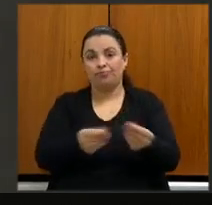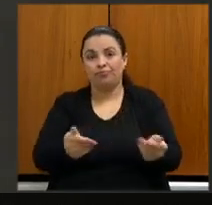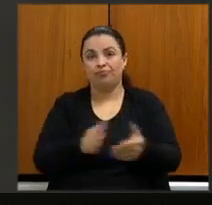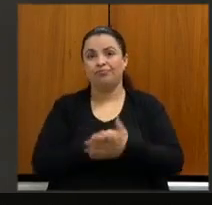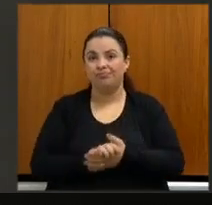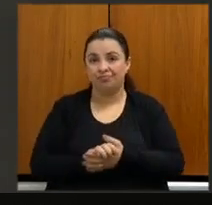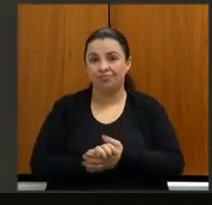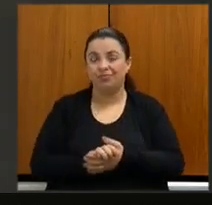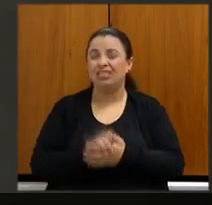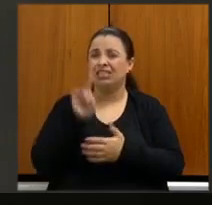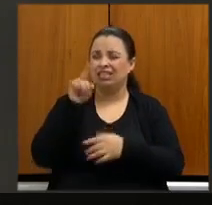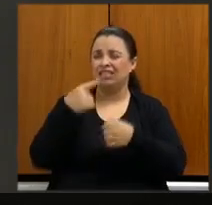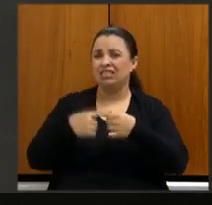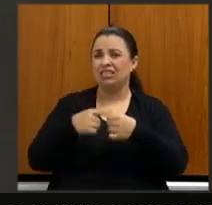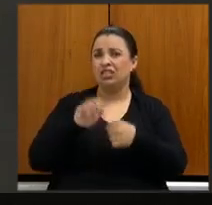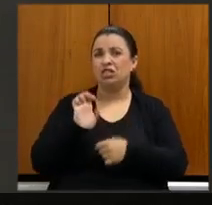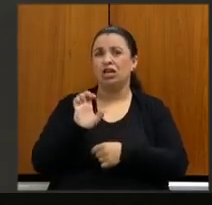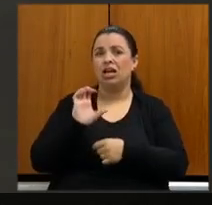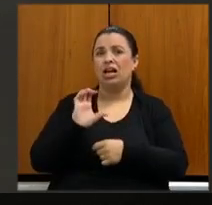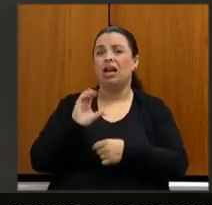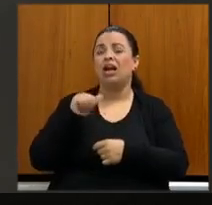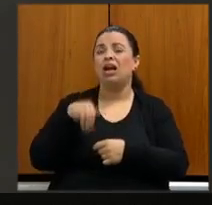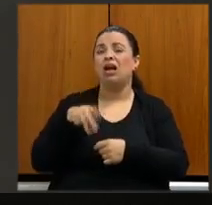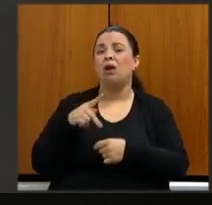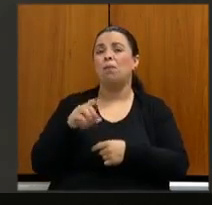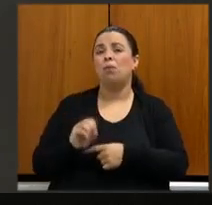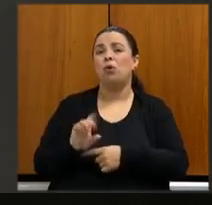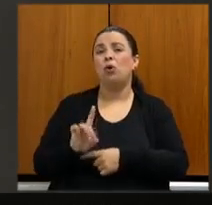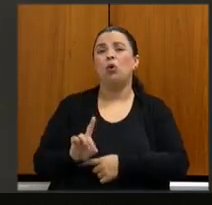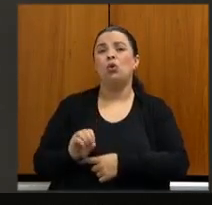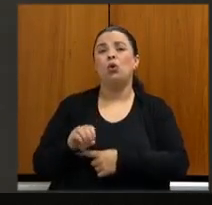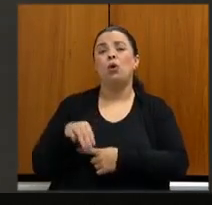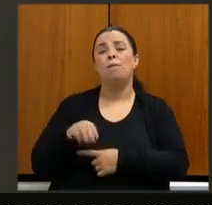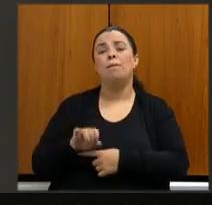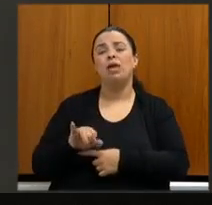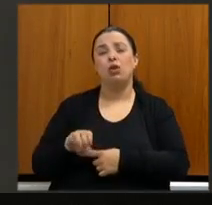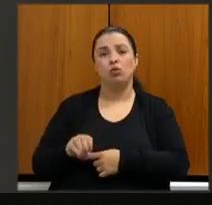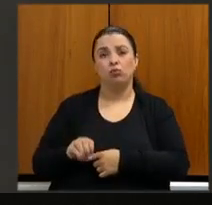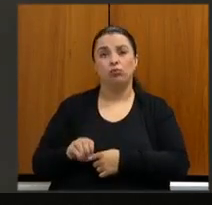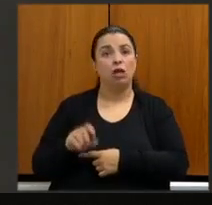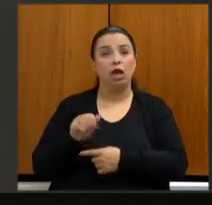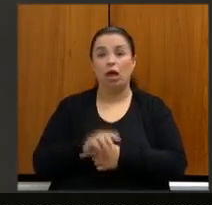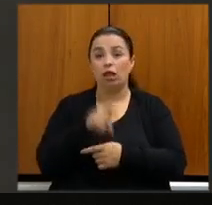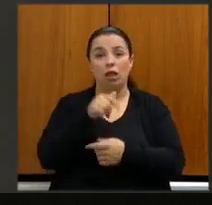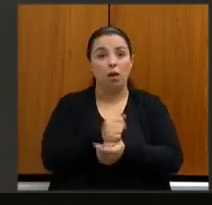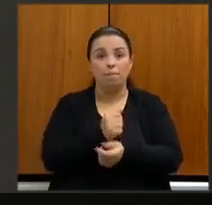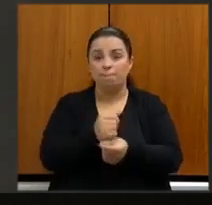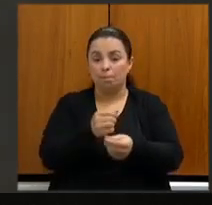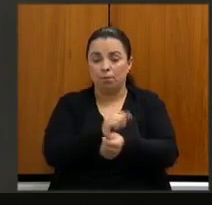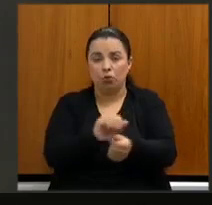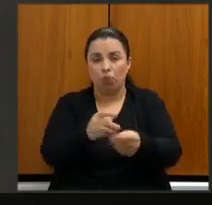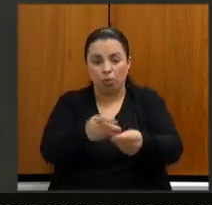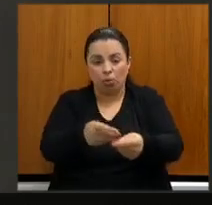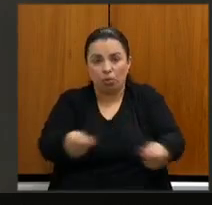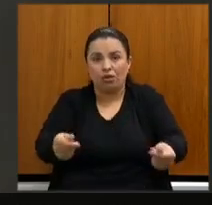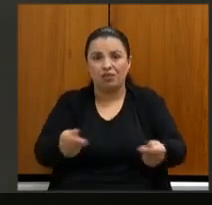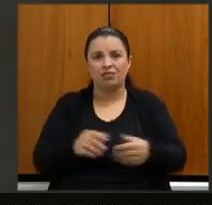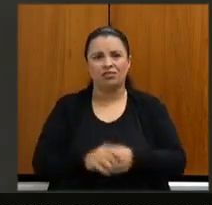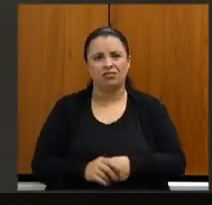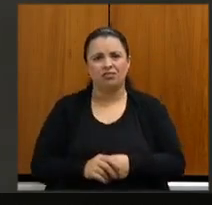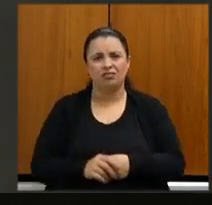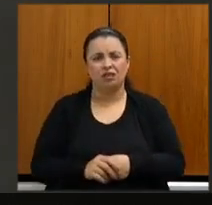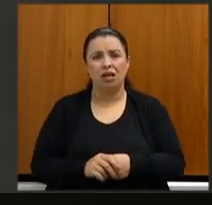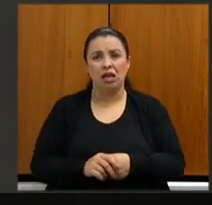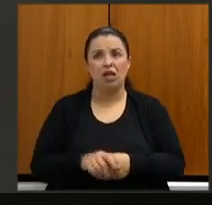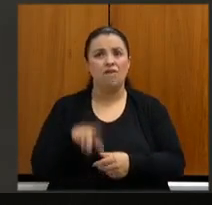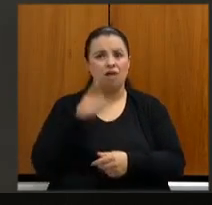Campo do Meio demoliu destruiu a escola na suposta justificativa de cumprimento